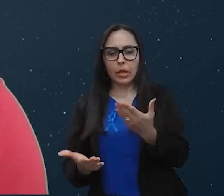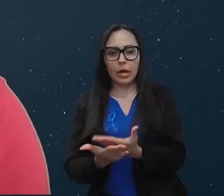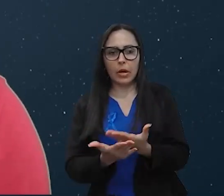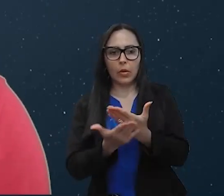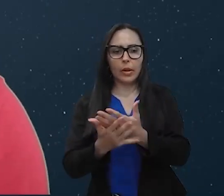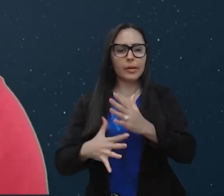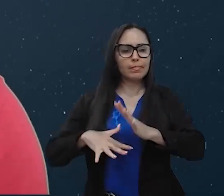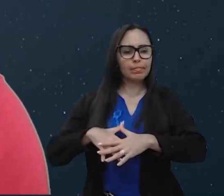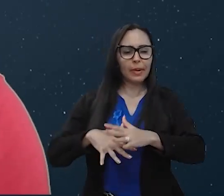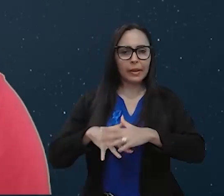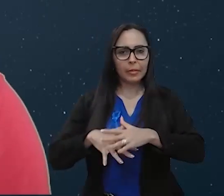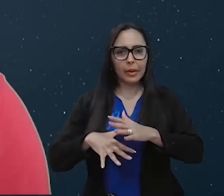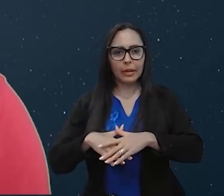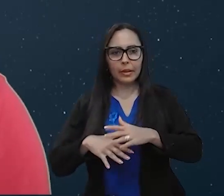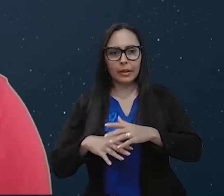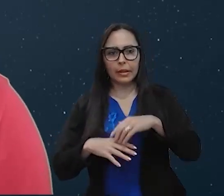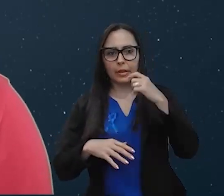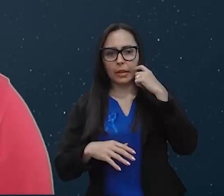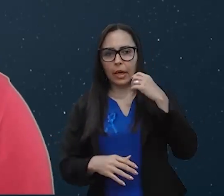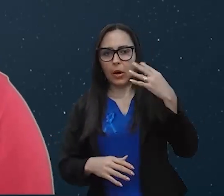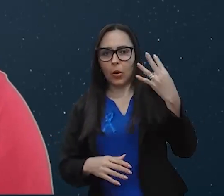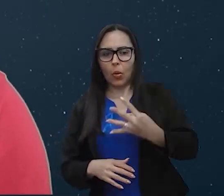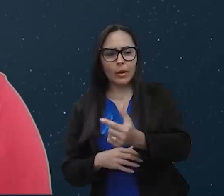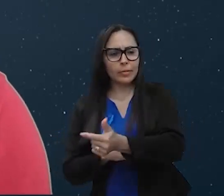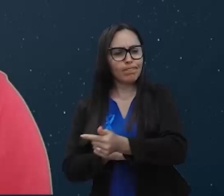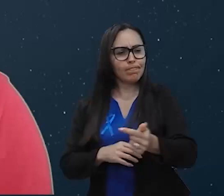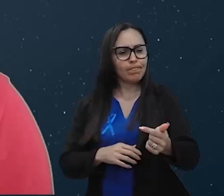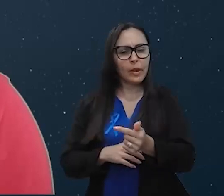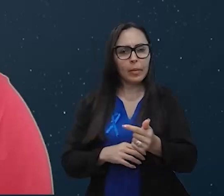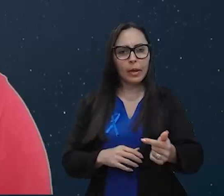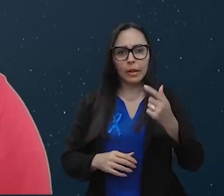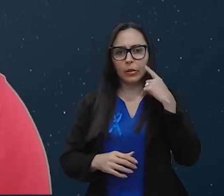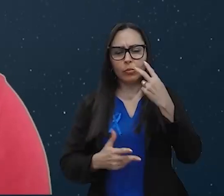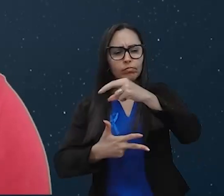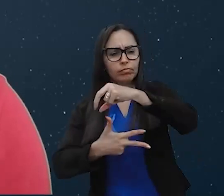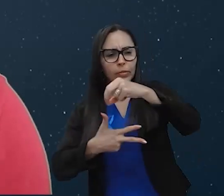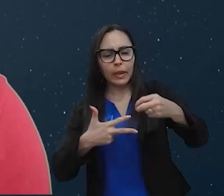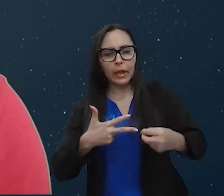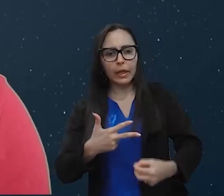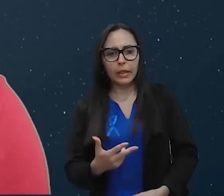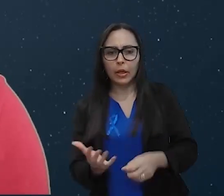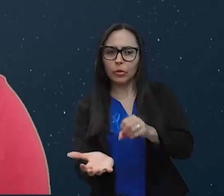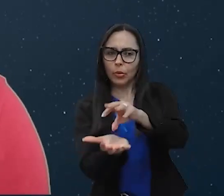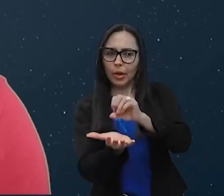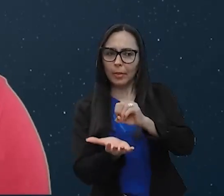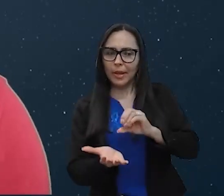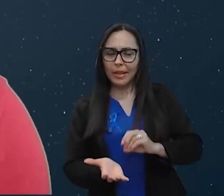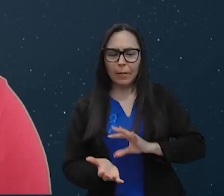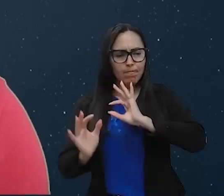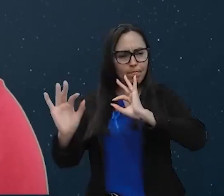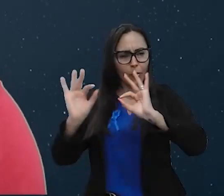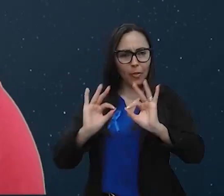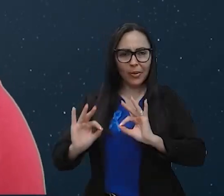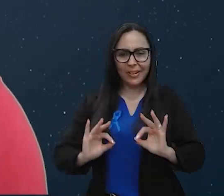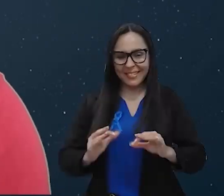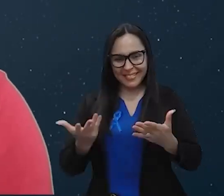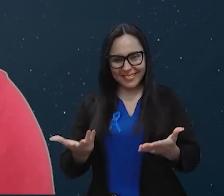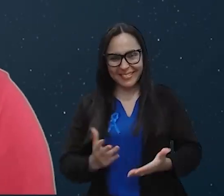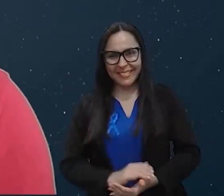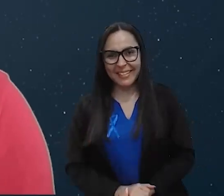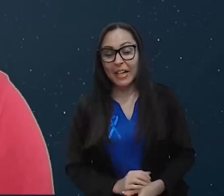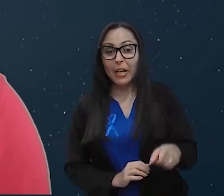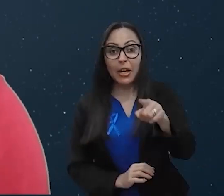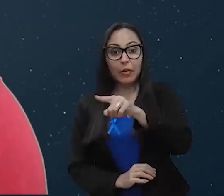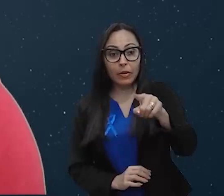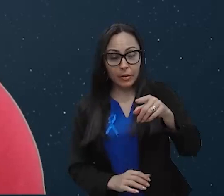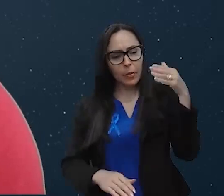de matemática da quarta semana do Intensivo Enem Educa PE Prepara, meu povo! E